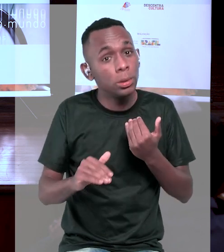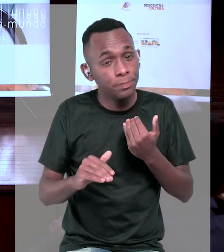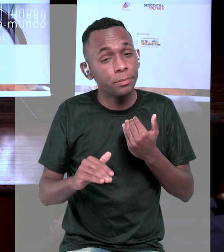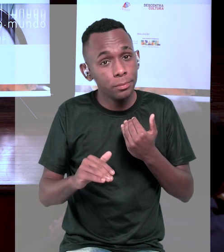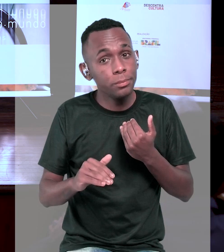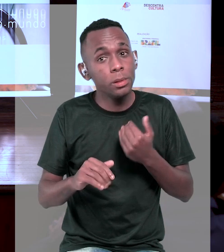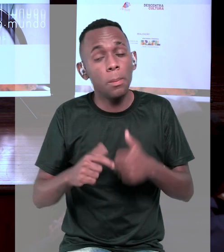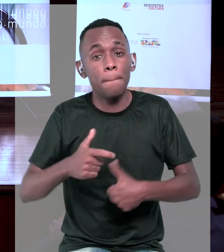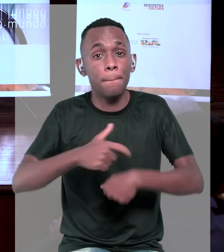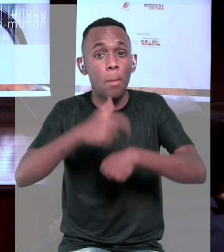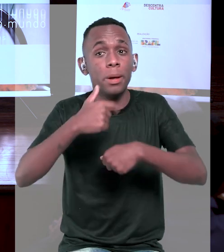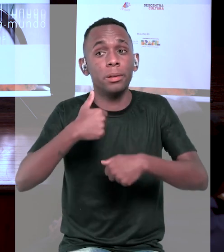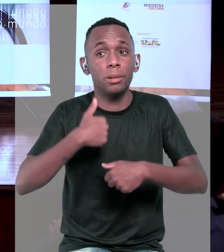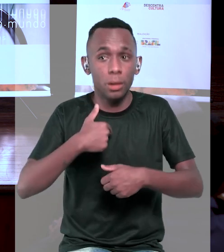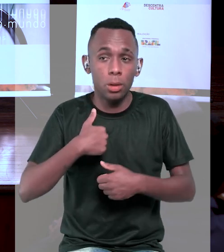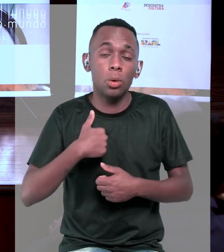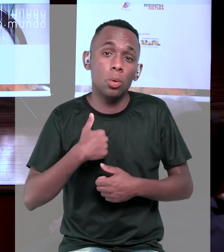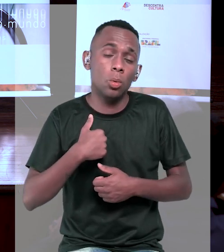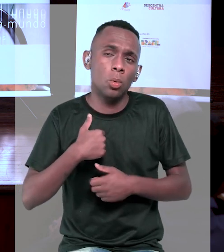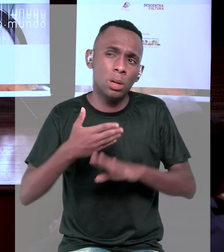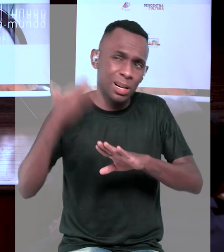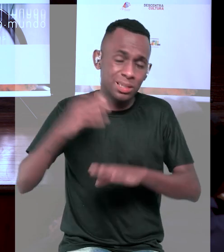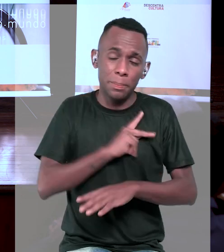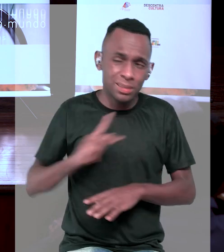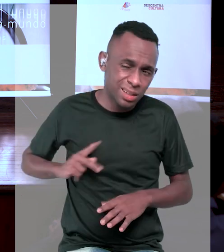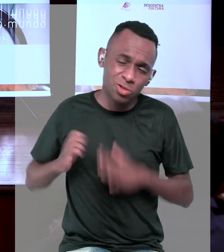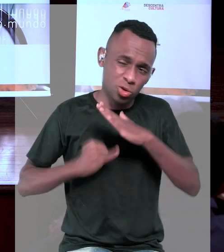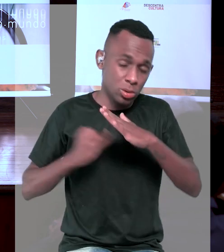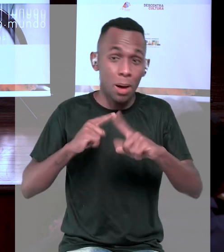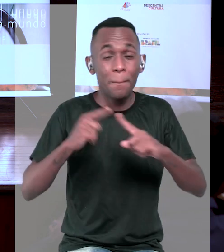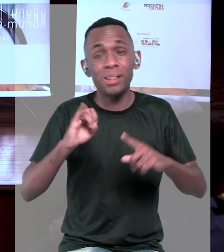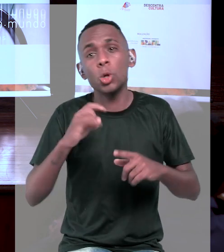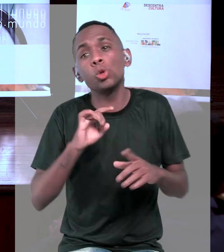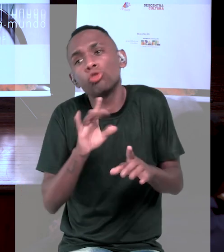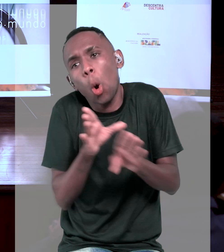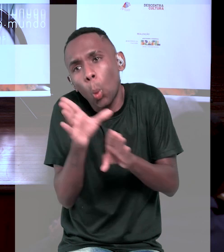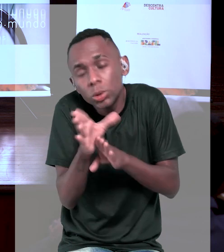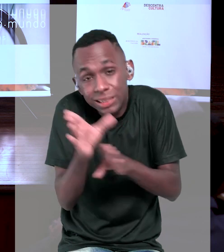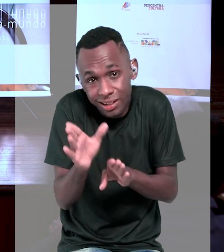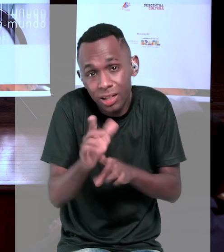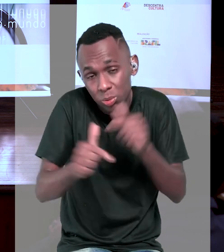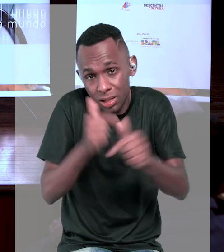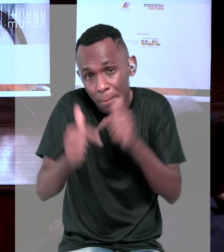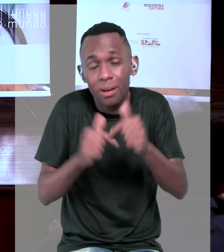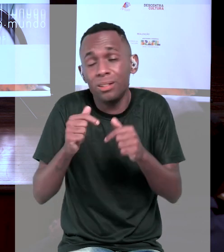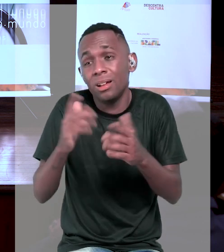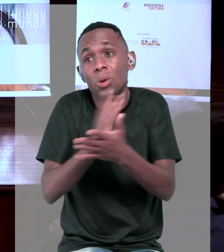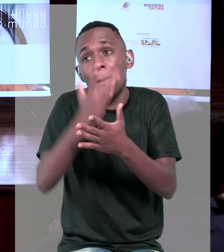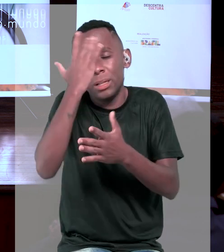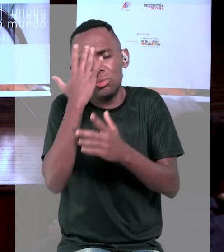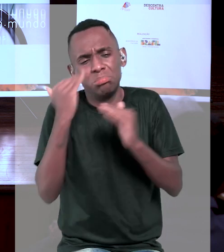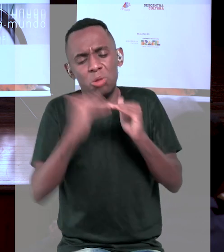menos voz vencida de uma instituição, mas quando eu sou conselheiro, etc., costumo ser voz vencida. Eu